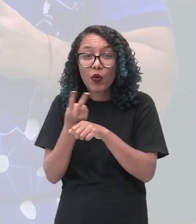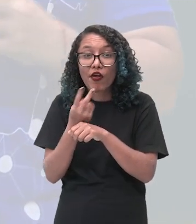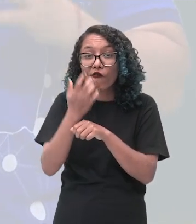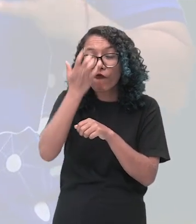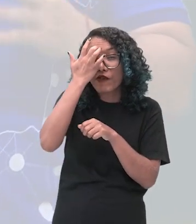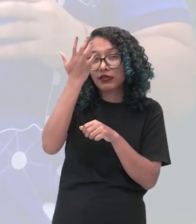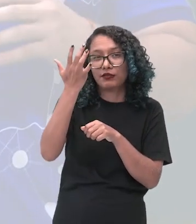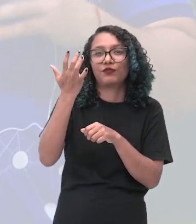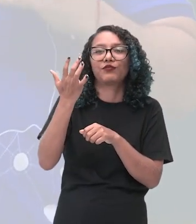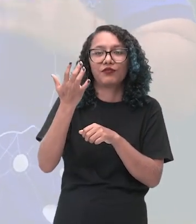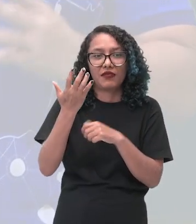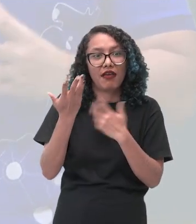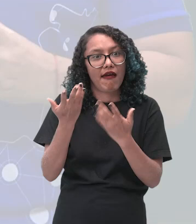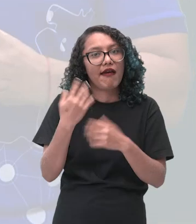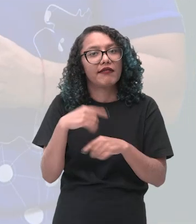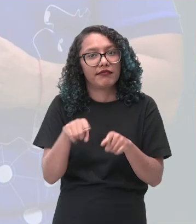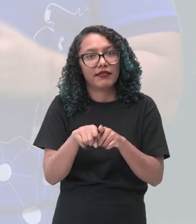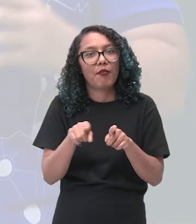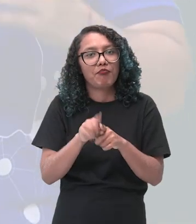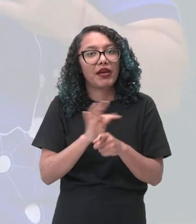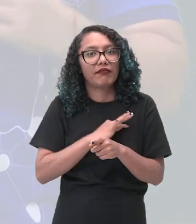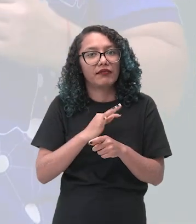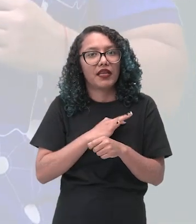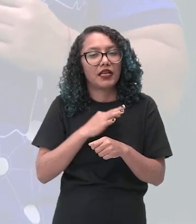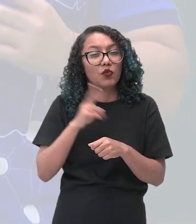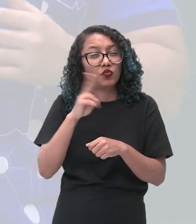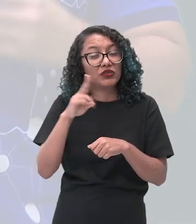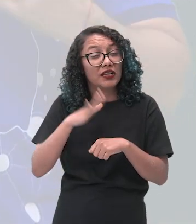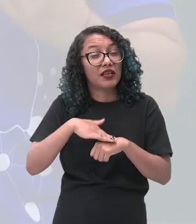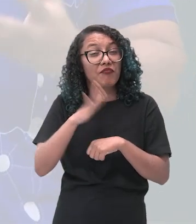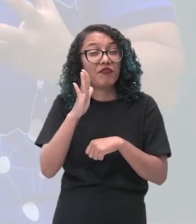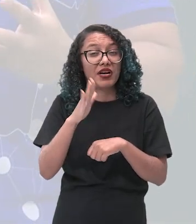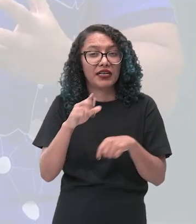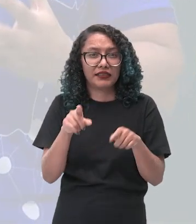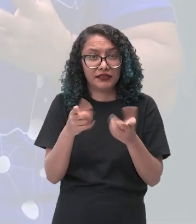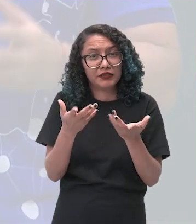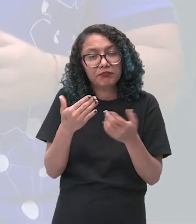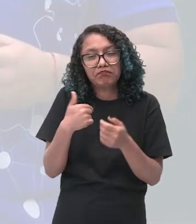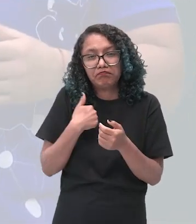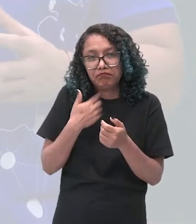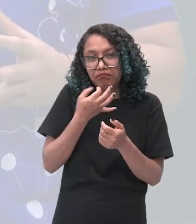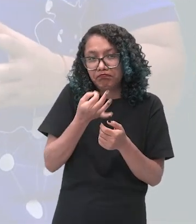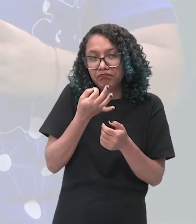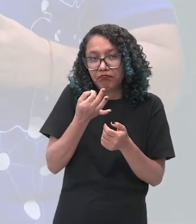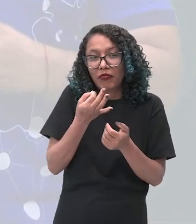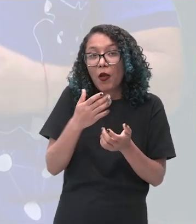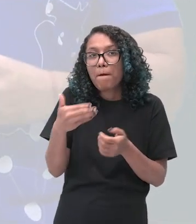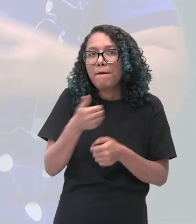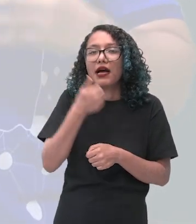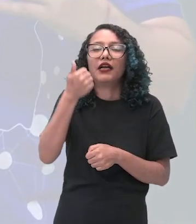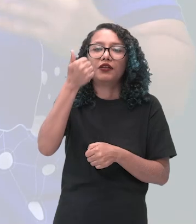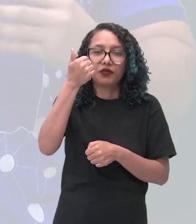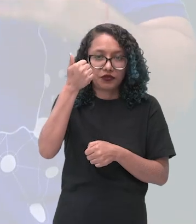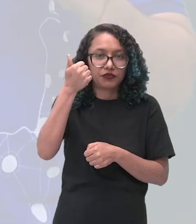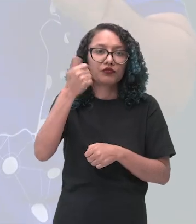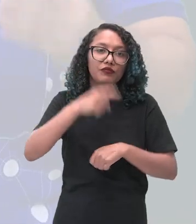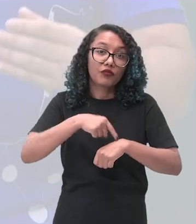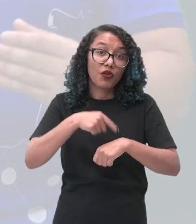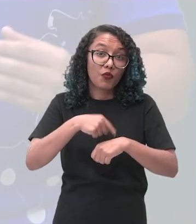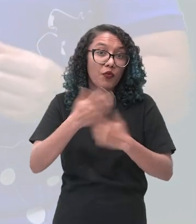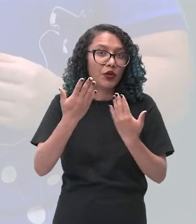é uma das técnicas mais utilizadas e, ao meu ver, é uma das mais eficazes que tem na hora que você for fazer